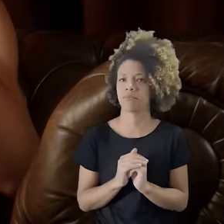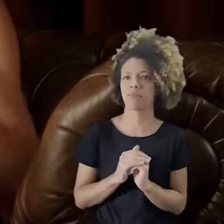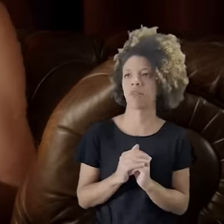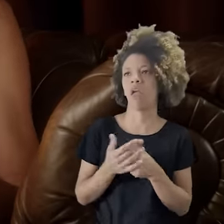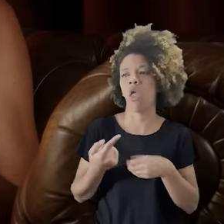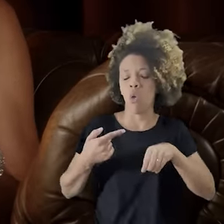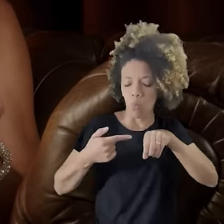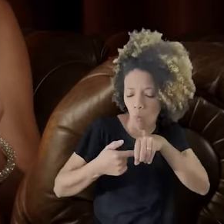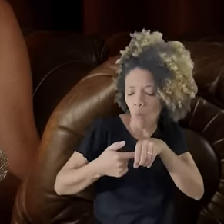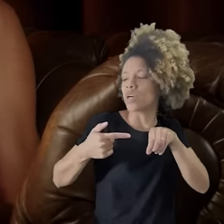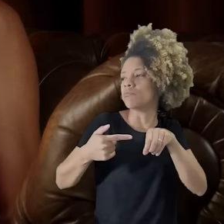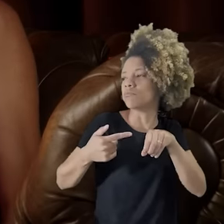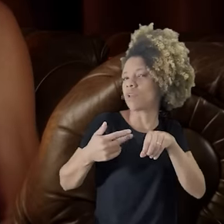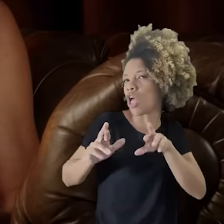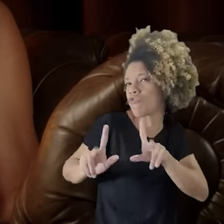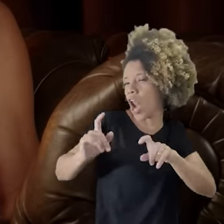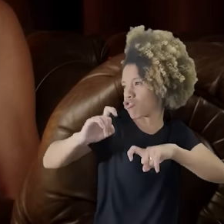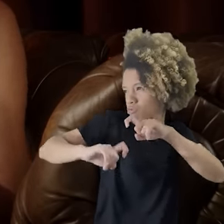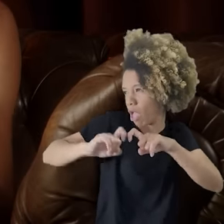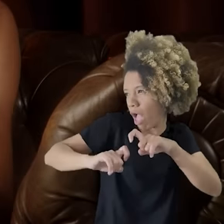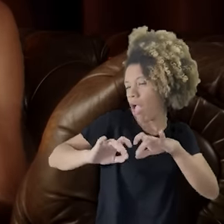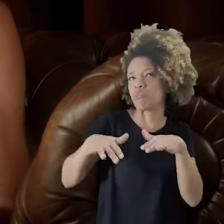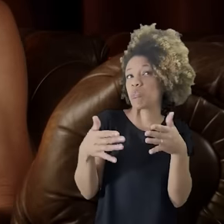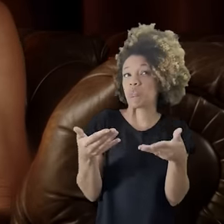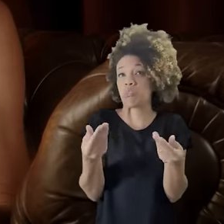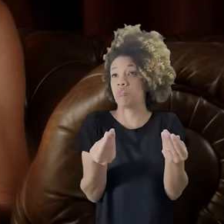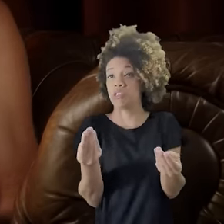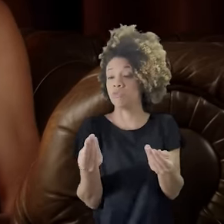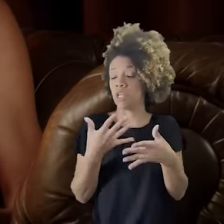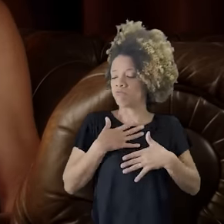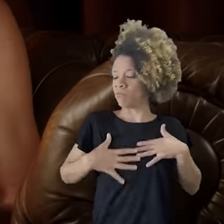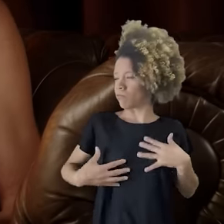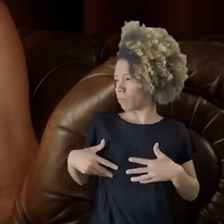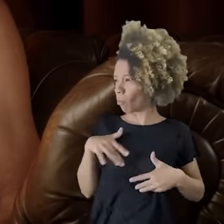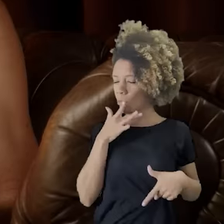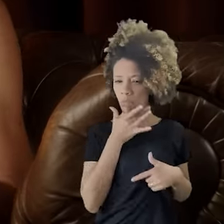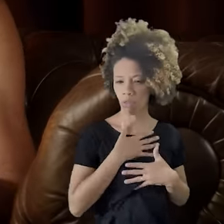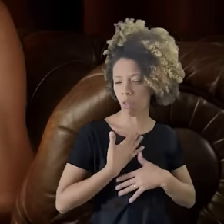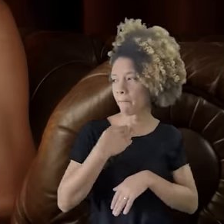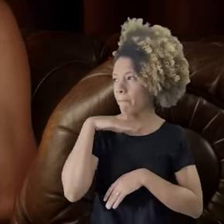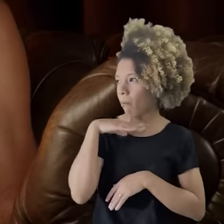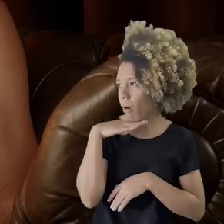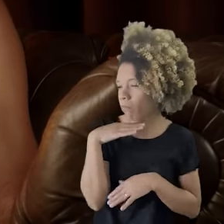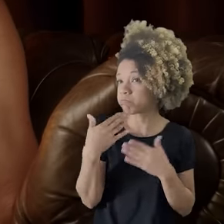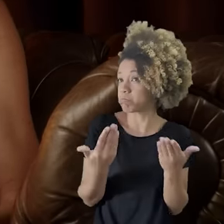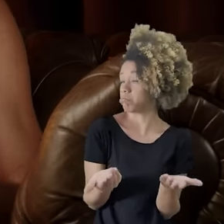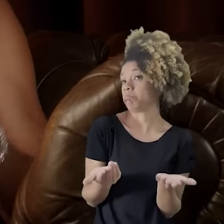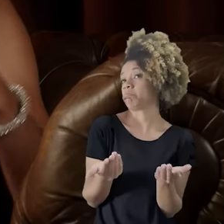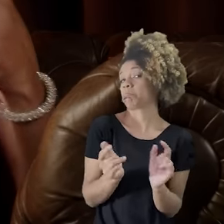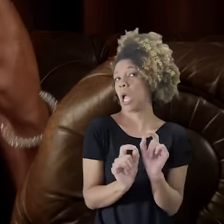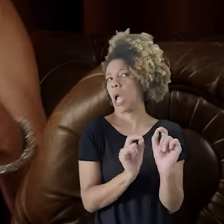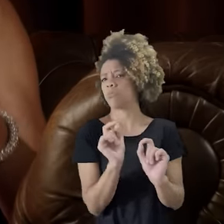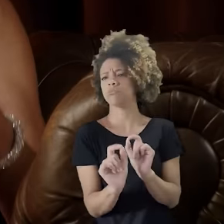um fio terra alguma coisa diferente né você me me tocasse perto do meu bumbum Então